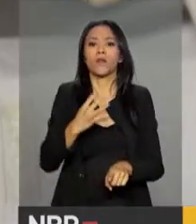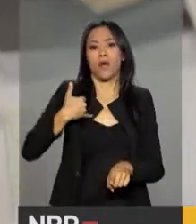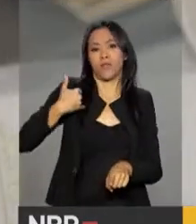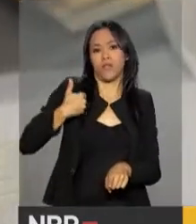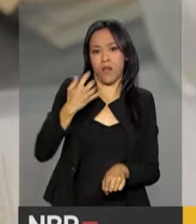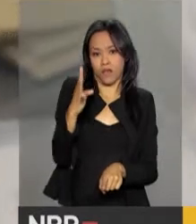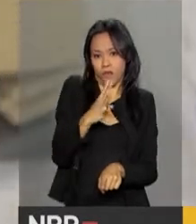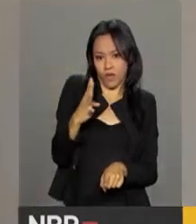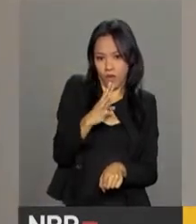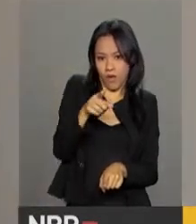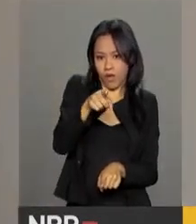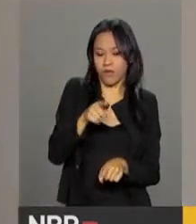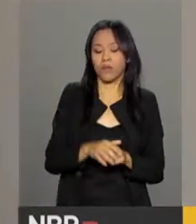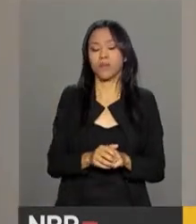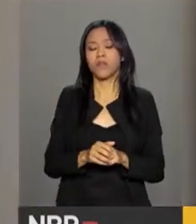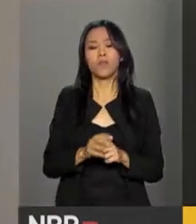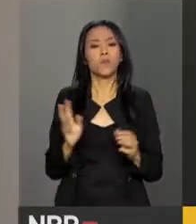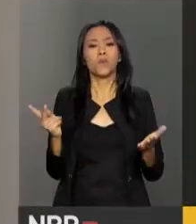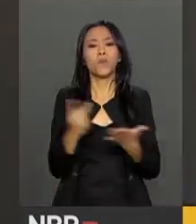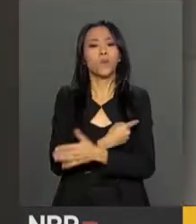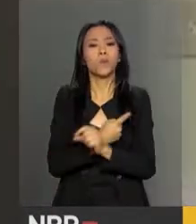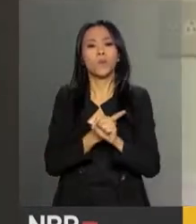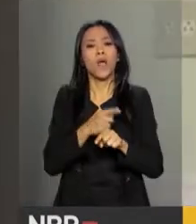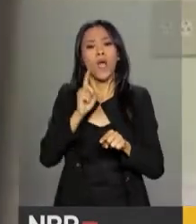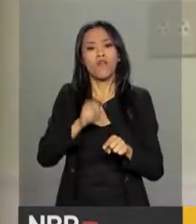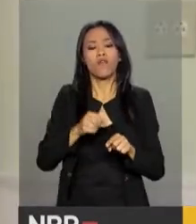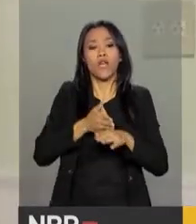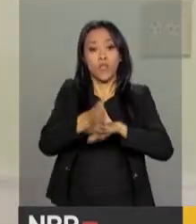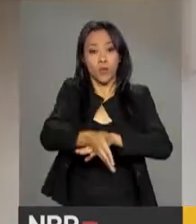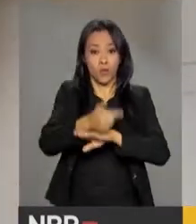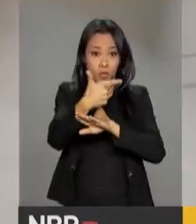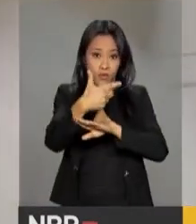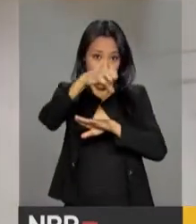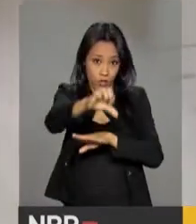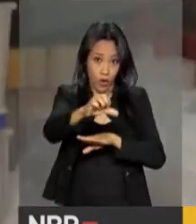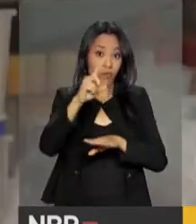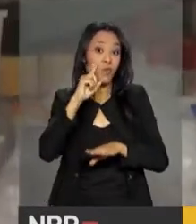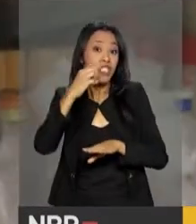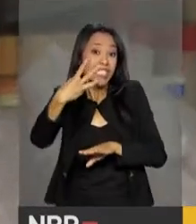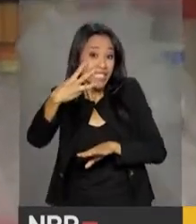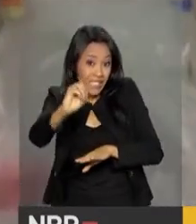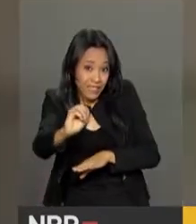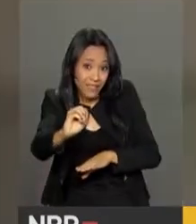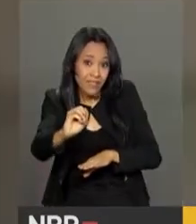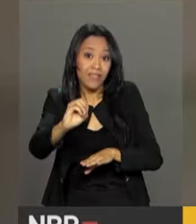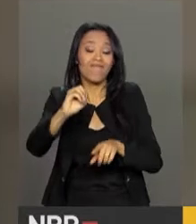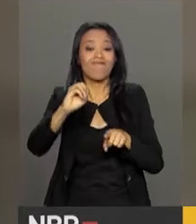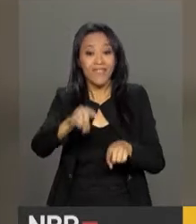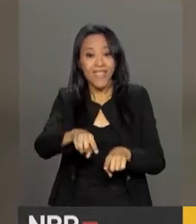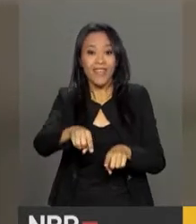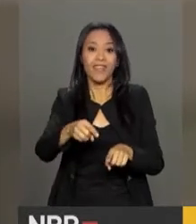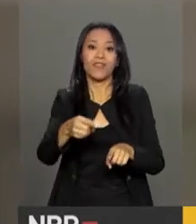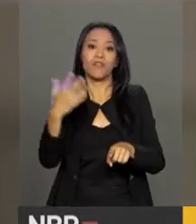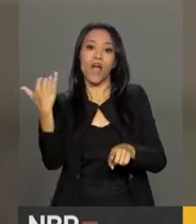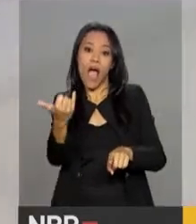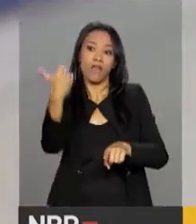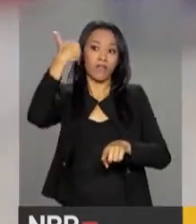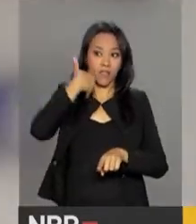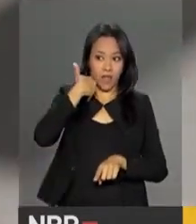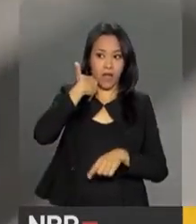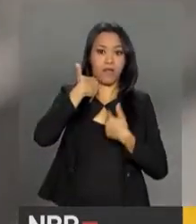anos foi admitir dia 29 e no dia 30 foi notificado para um serviço